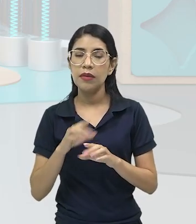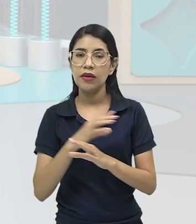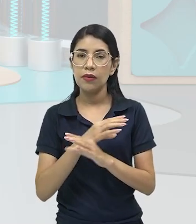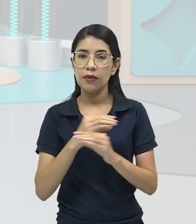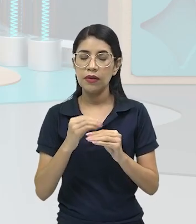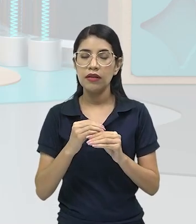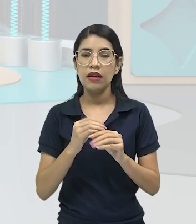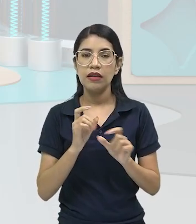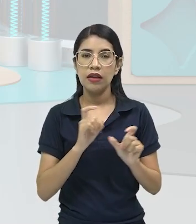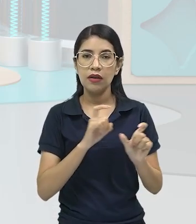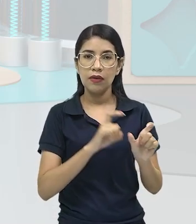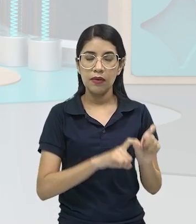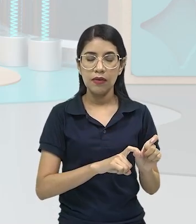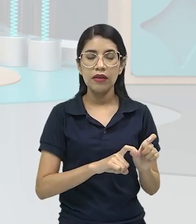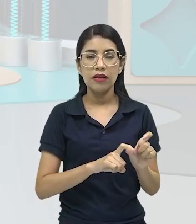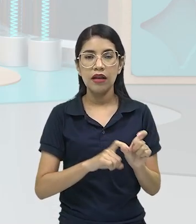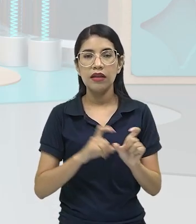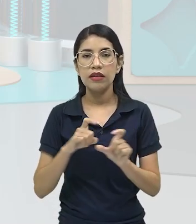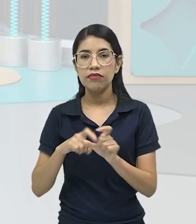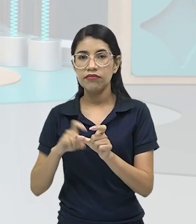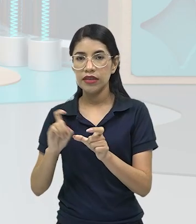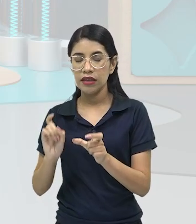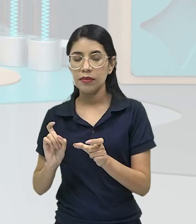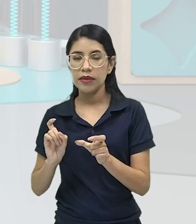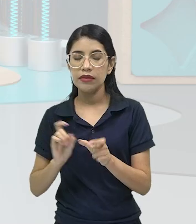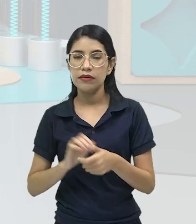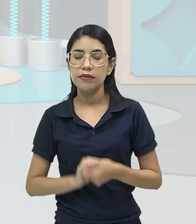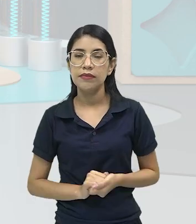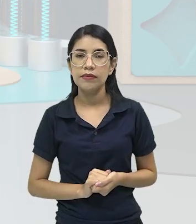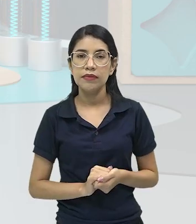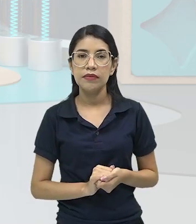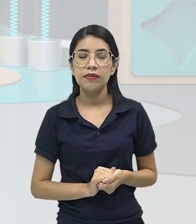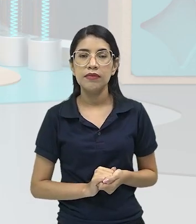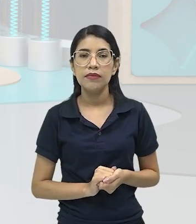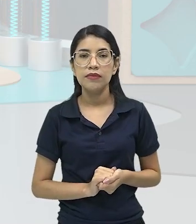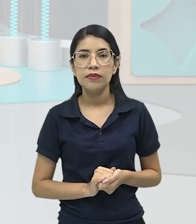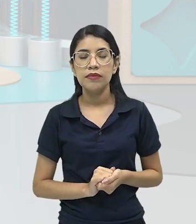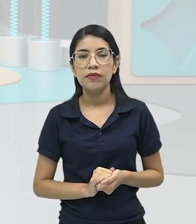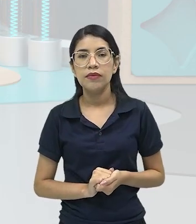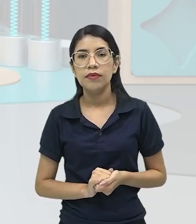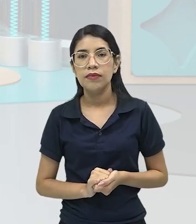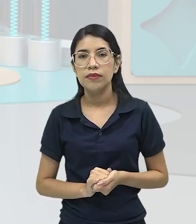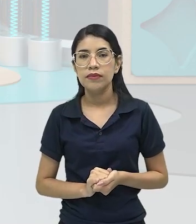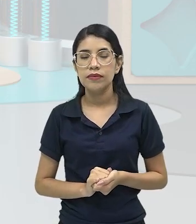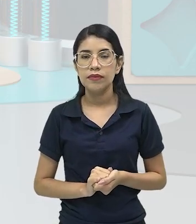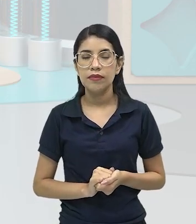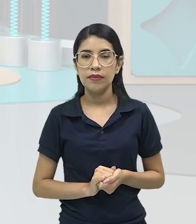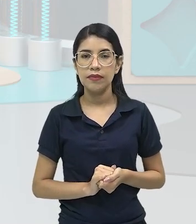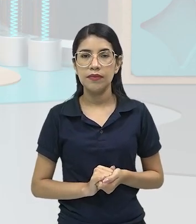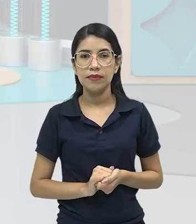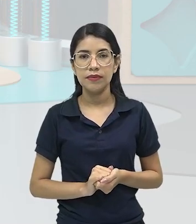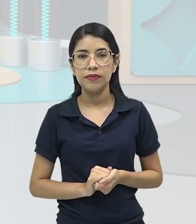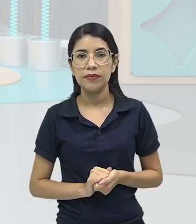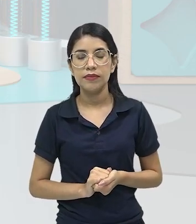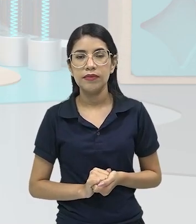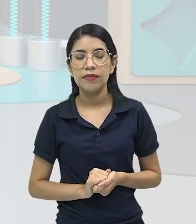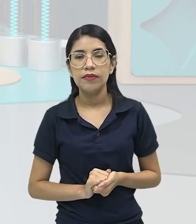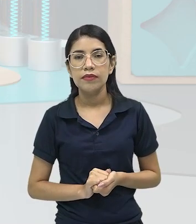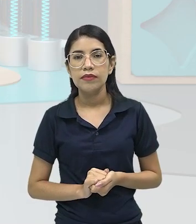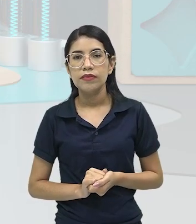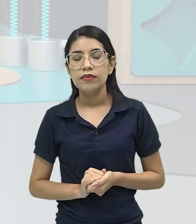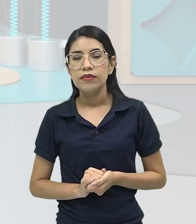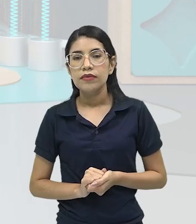serão coordenadas, no caso delas estarem ligando orações coordenadas ou subordinadas, no caso de estarem